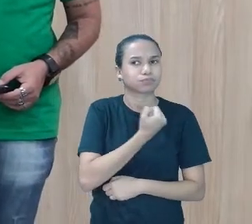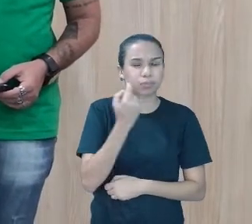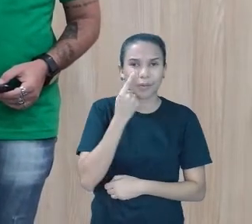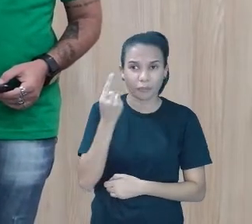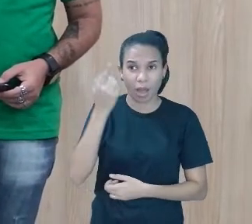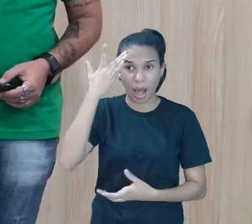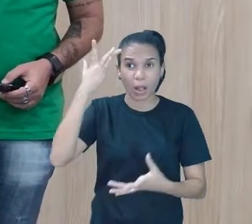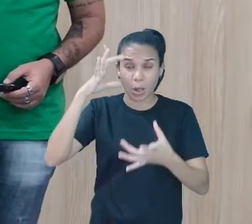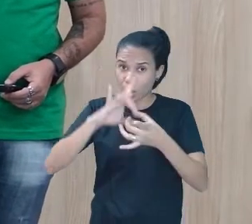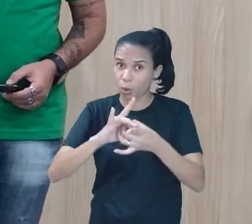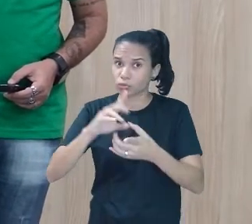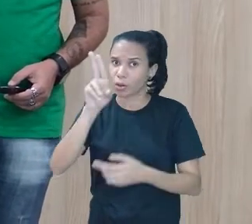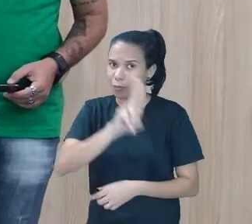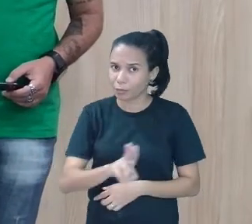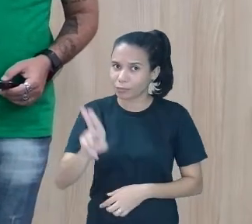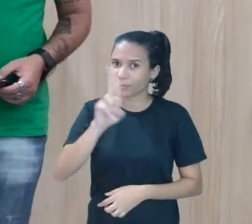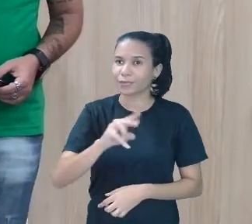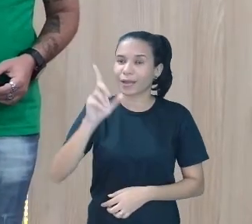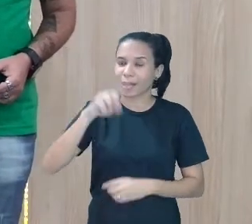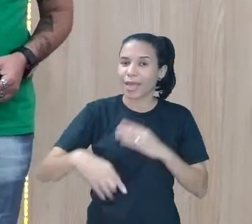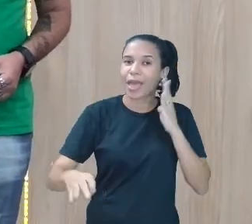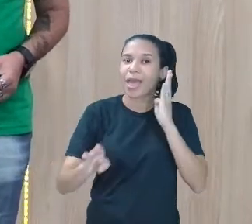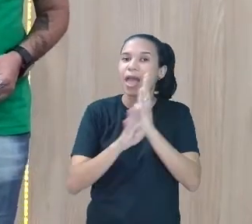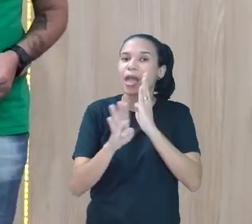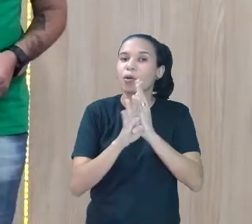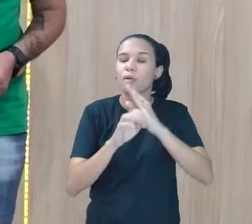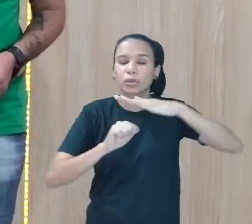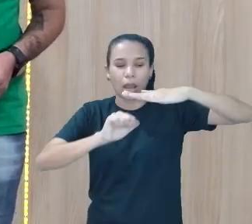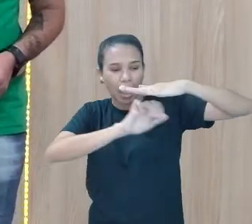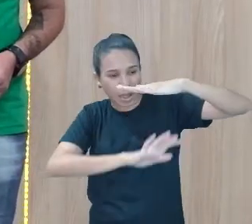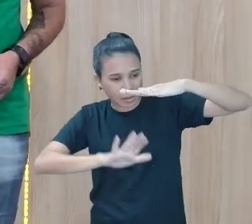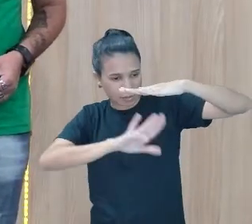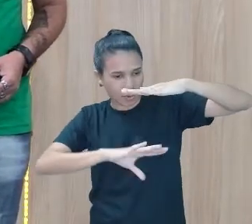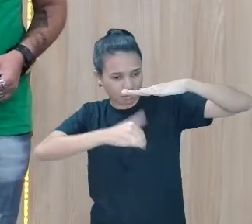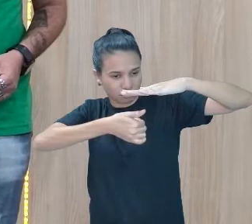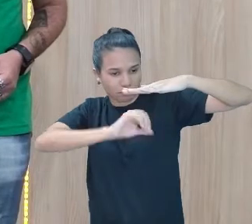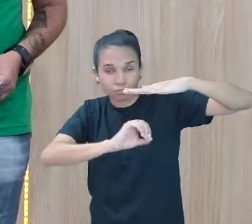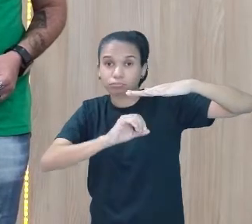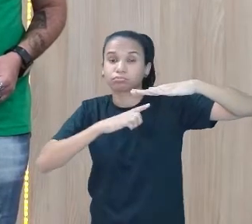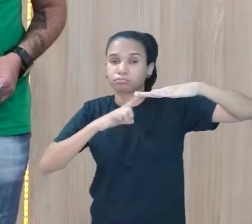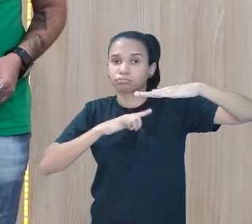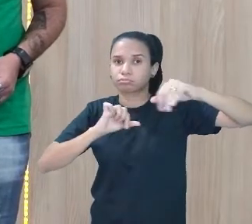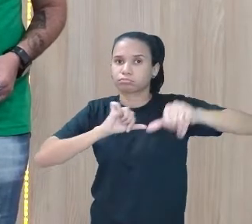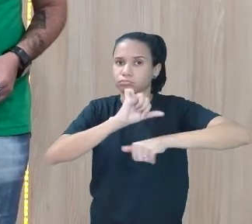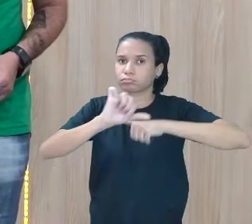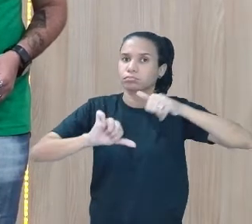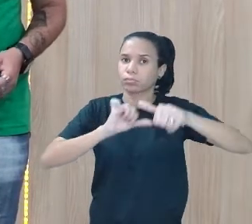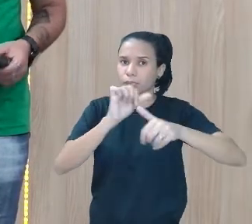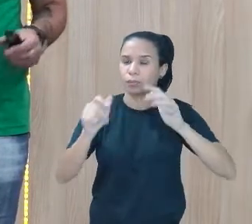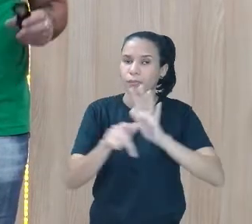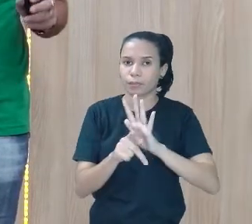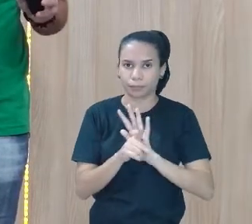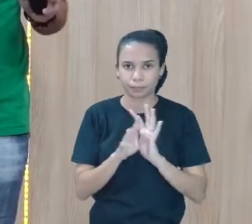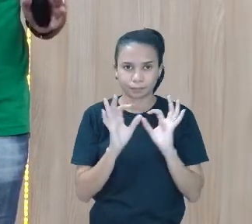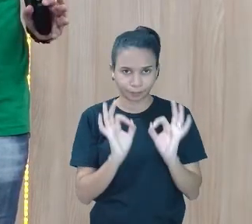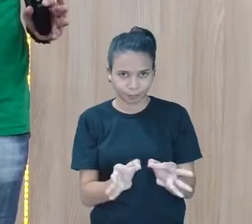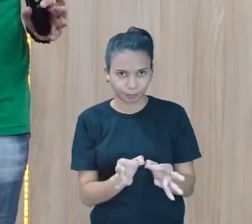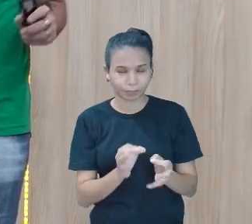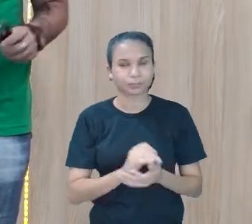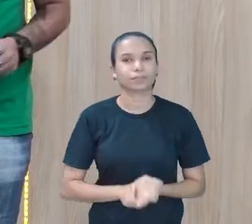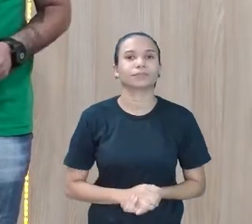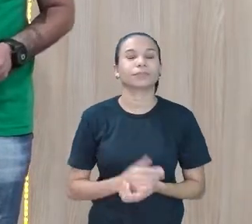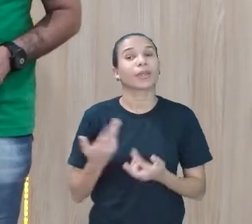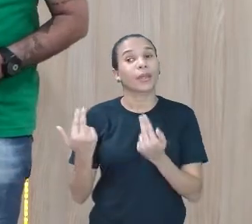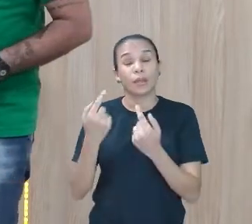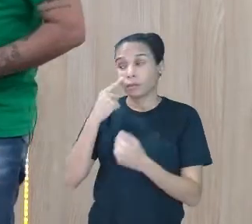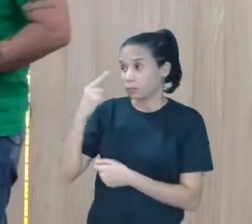que a lógica que eu estou utilizando aqui é encontrar as frações equivalentes em que o número de baixo, o denominador, seja